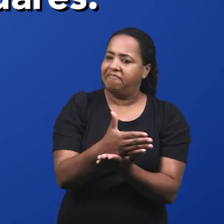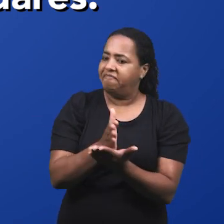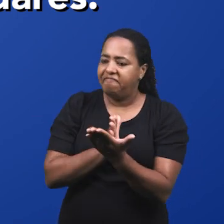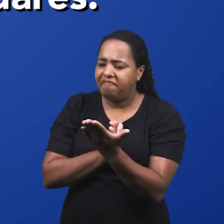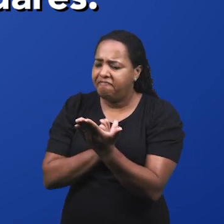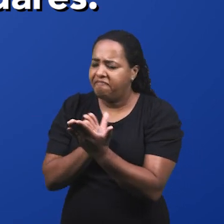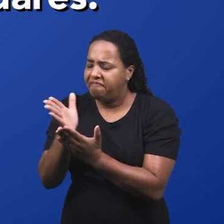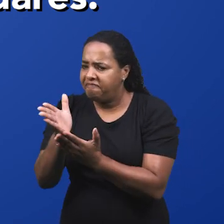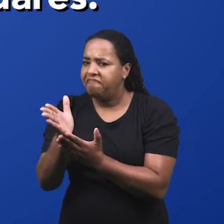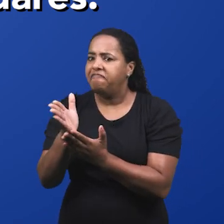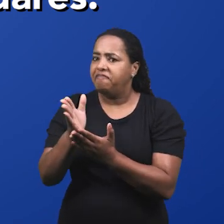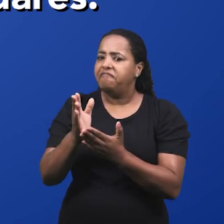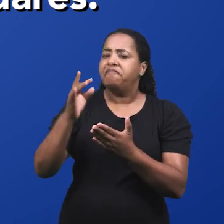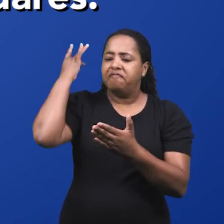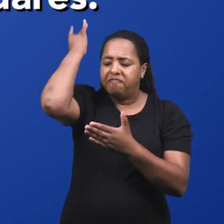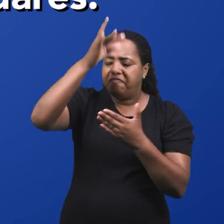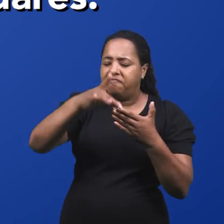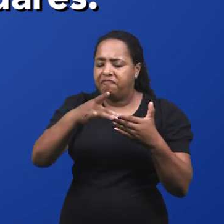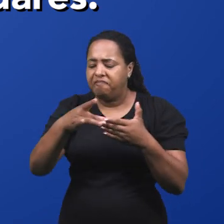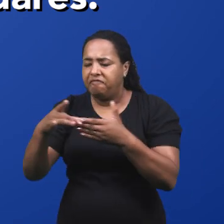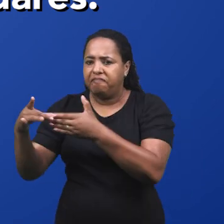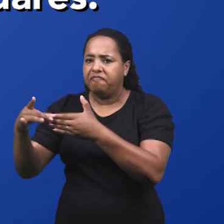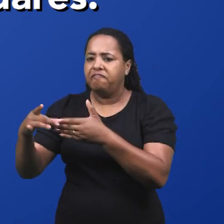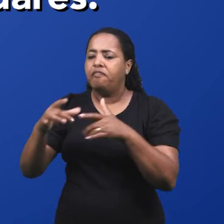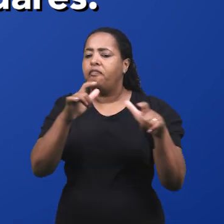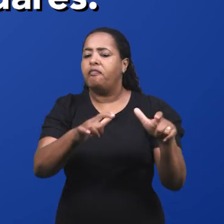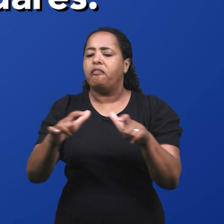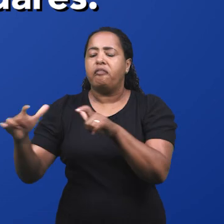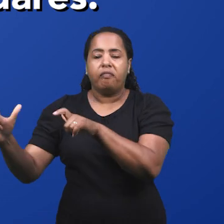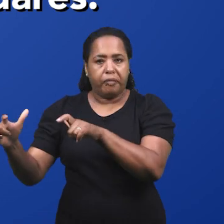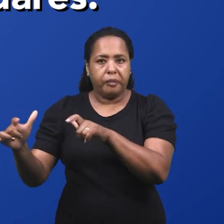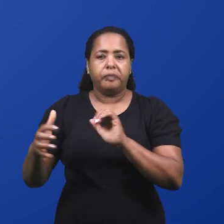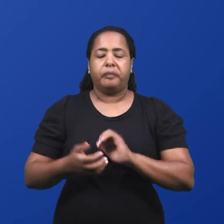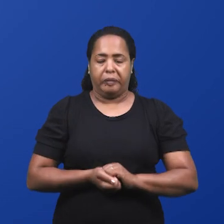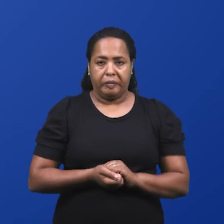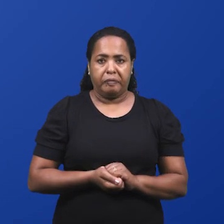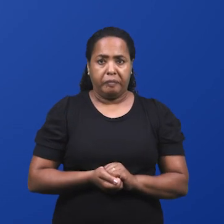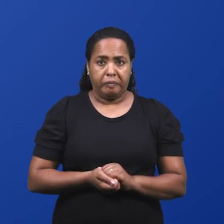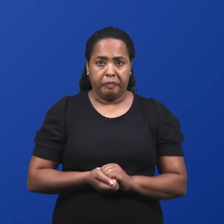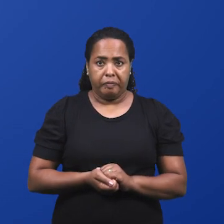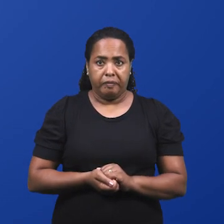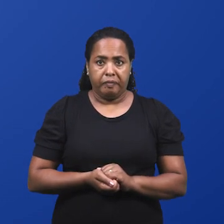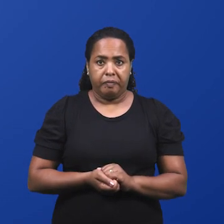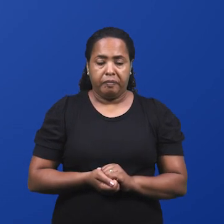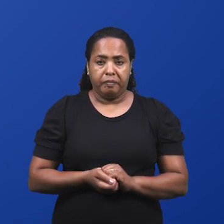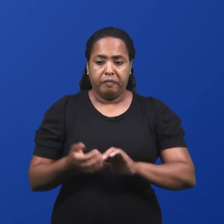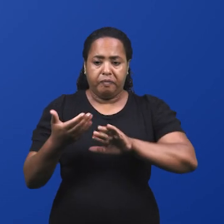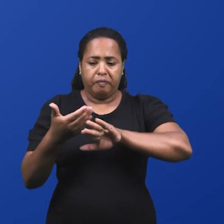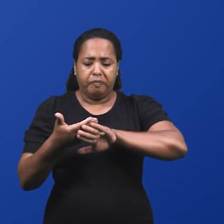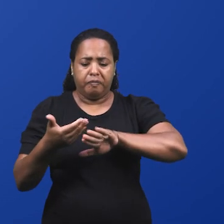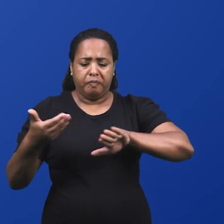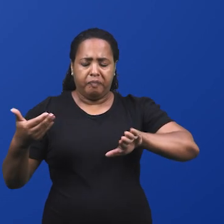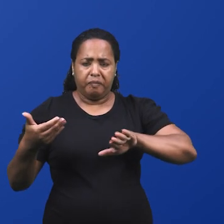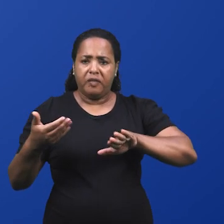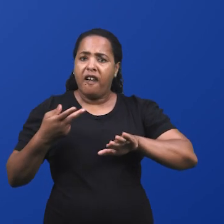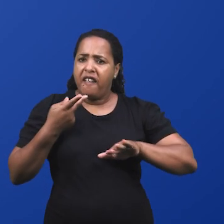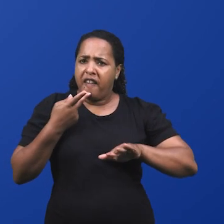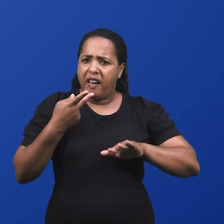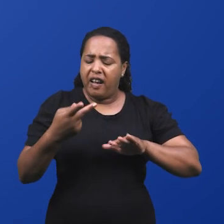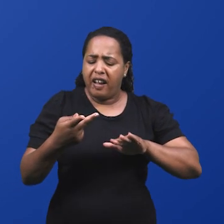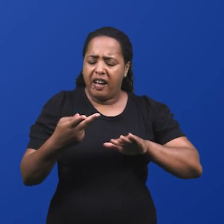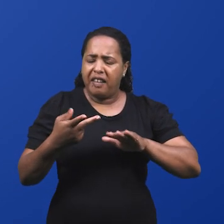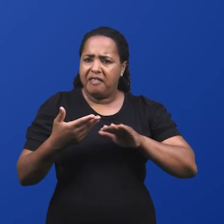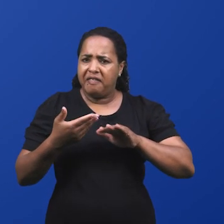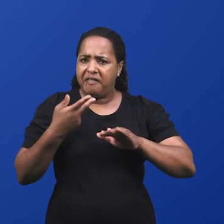que prudentemente te conduzas por onde quer que andares. Não se aparte da tua boca o livro desta